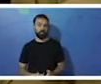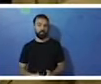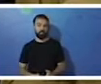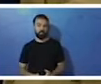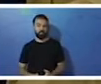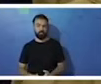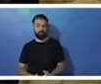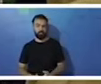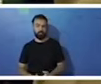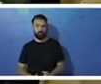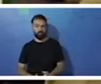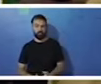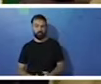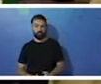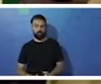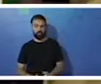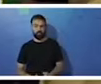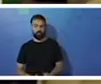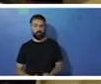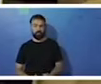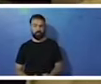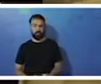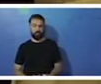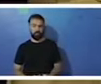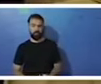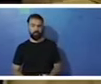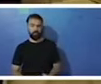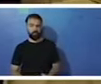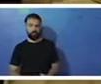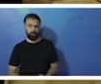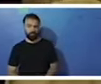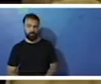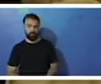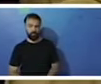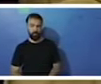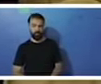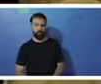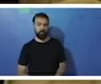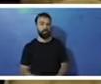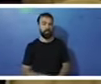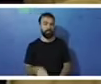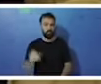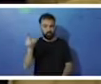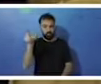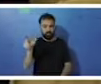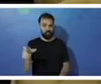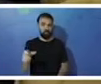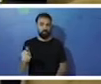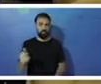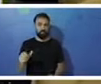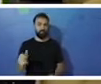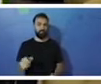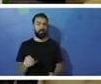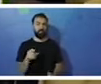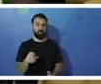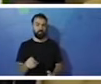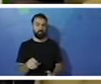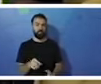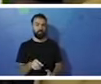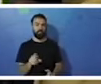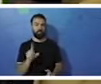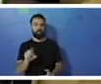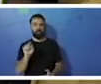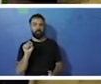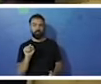12. Então, nós já descobrimos. A estimativa era um valor aproximado. E assim, olha, aí na